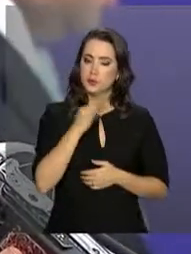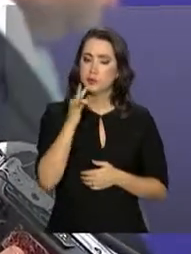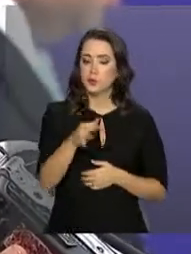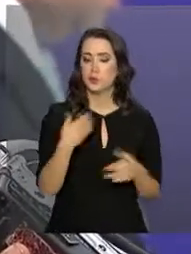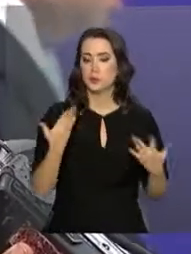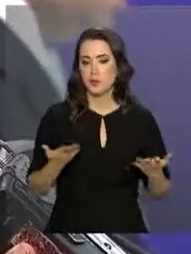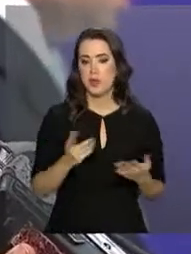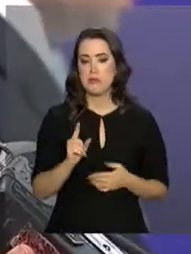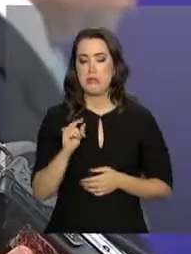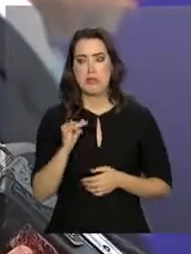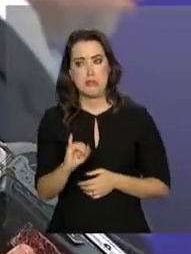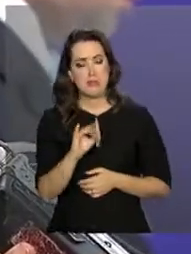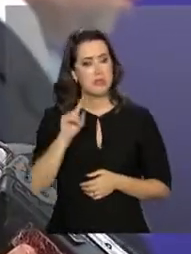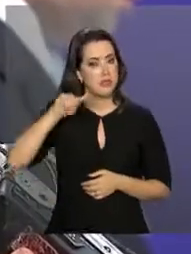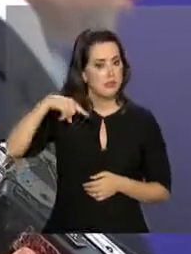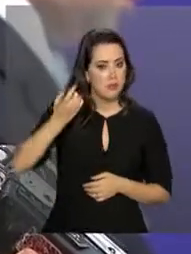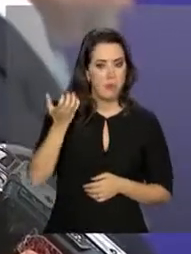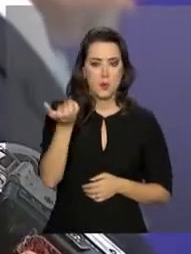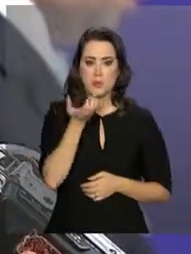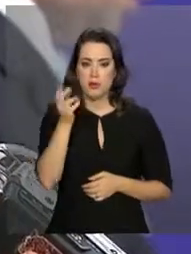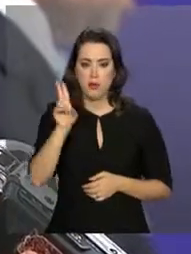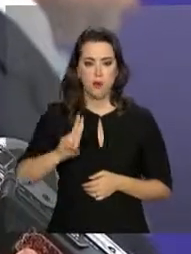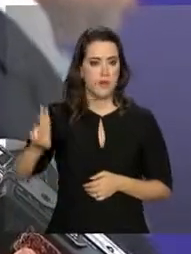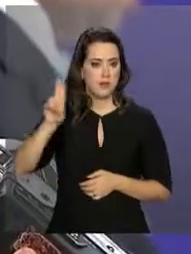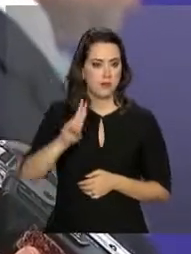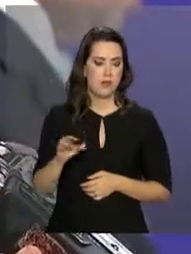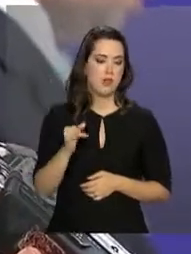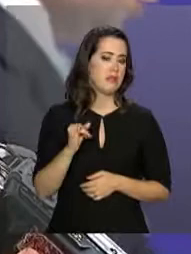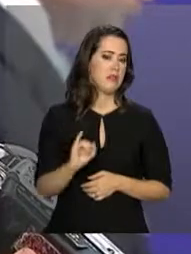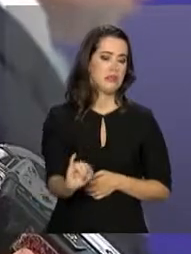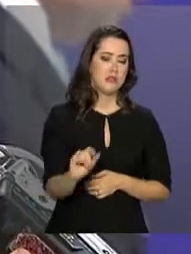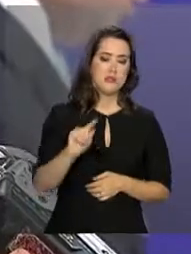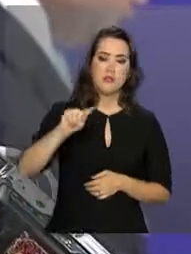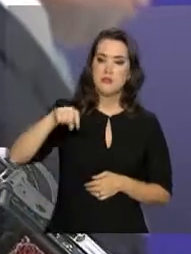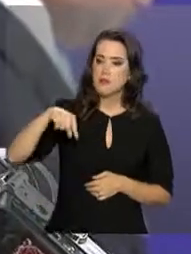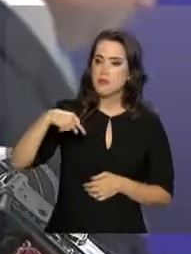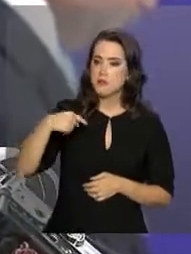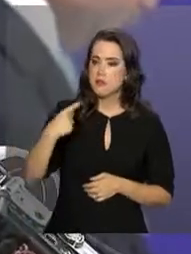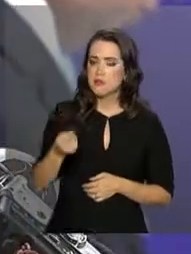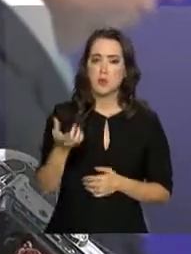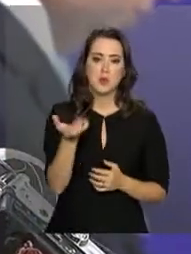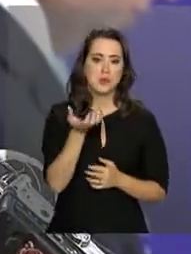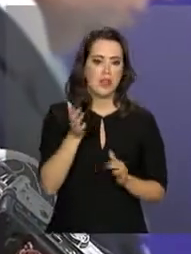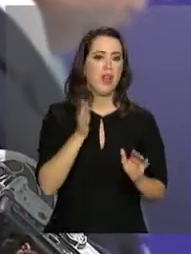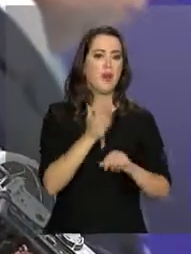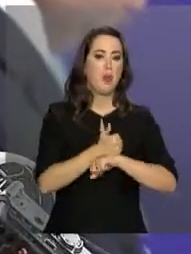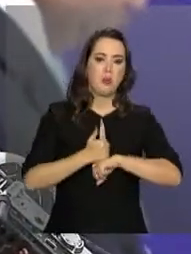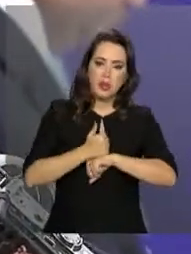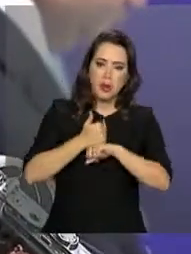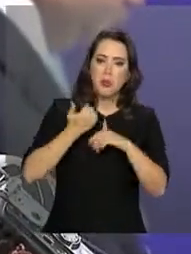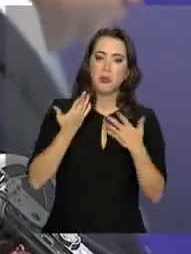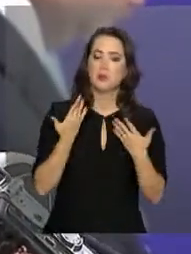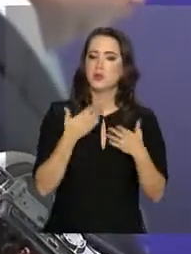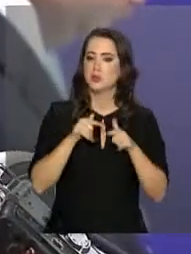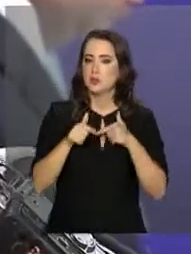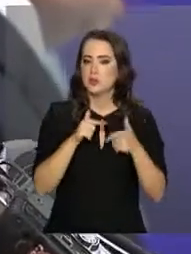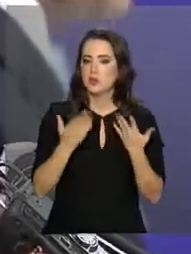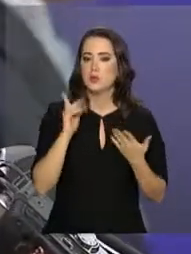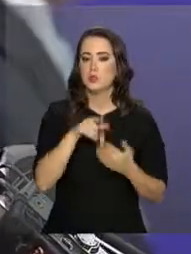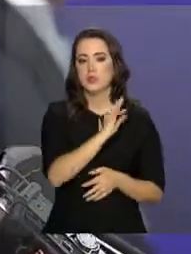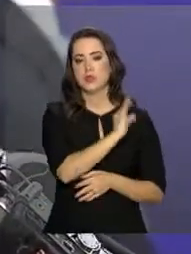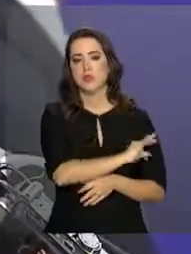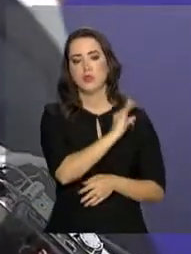seja se depois ele for para a universidade seja se ele for para o mundo do trabalho com uma formação técnica